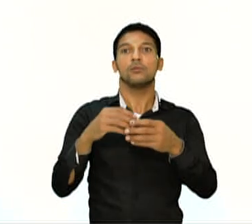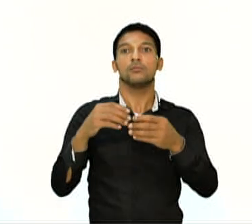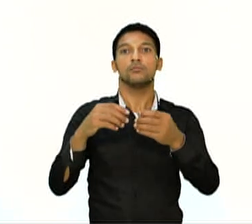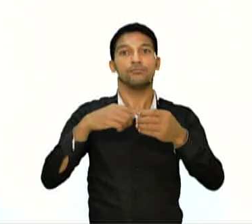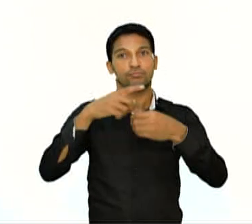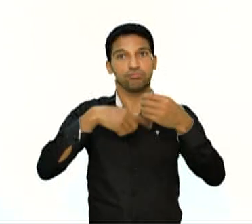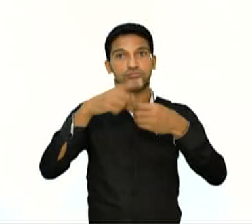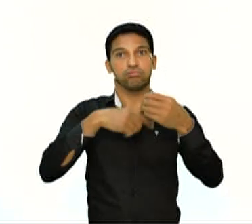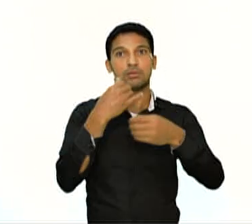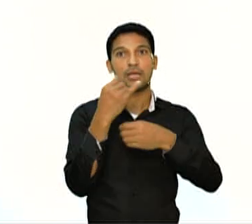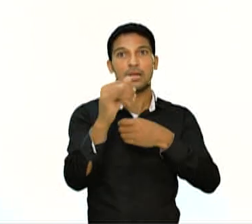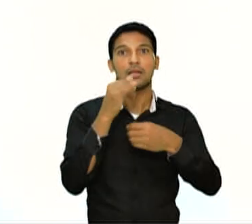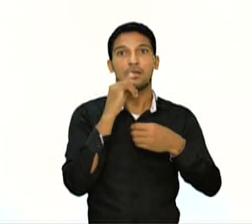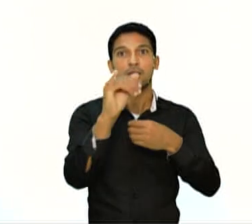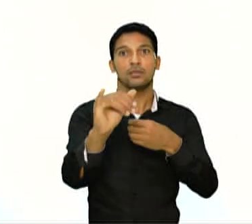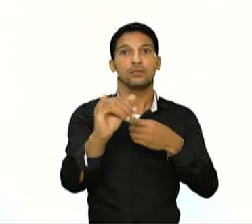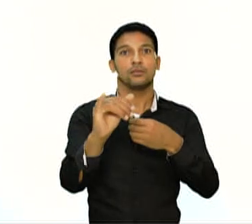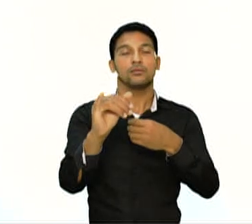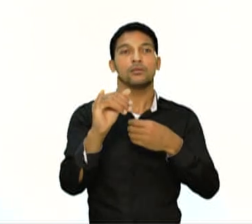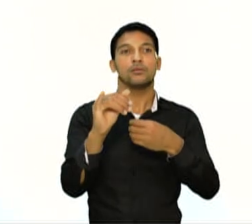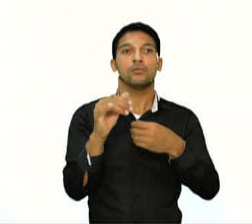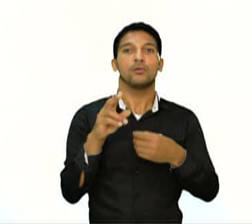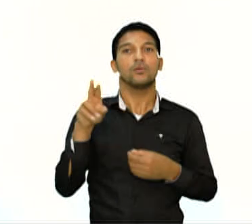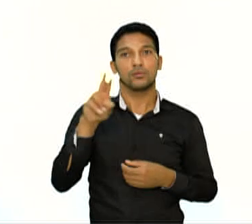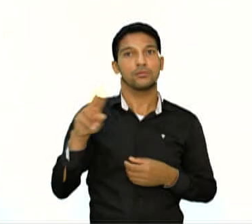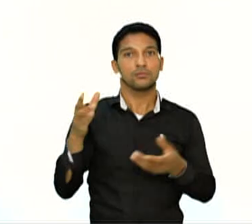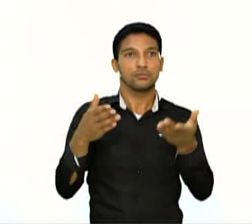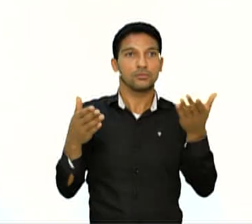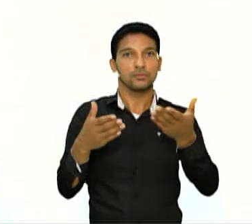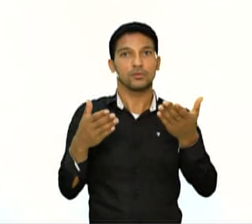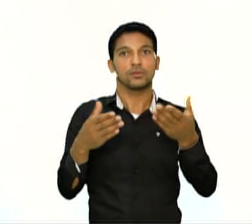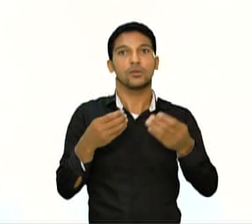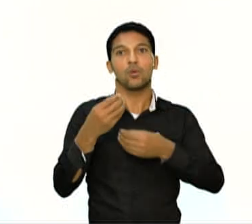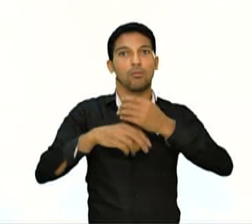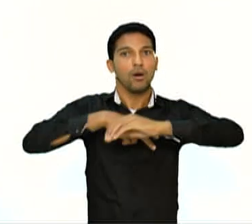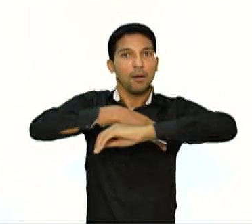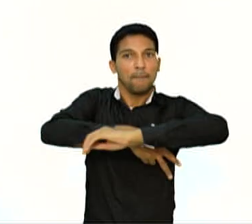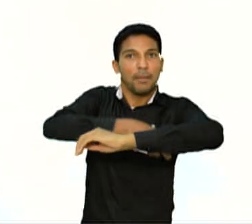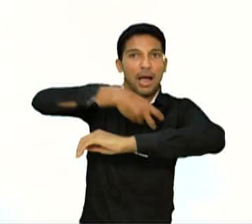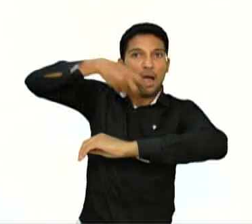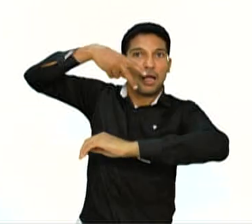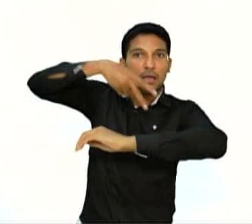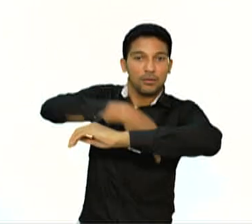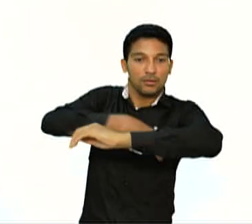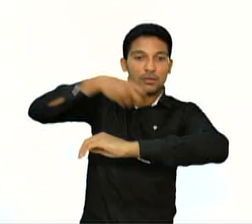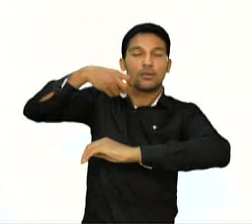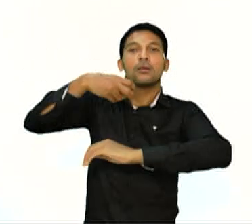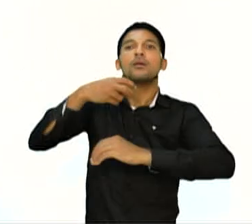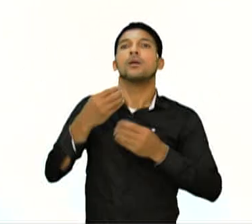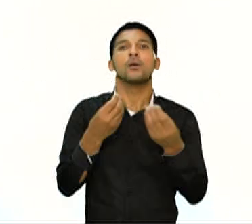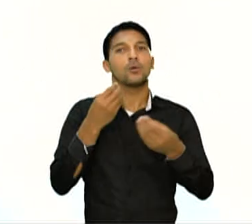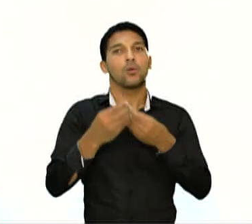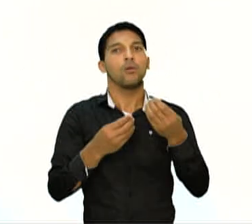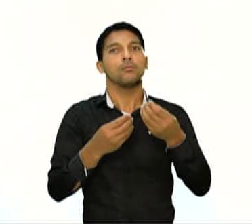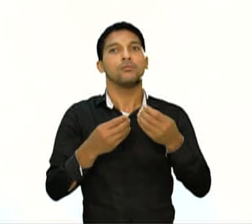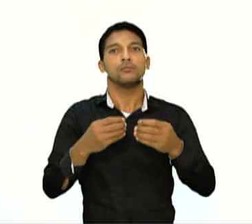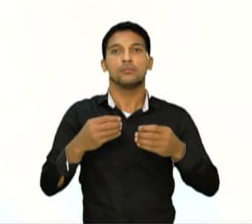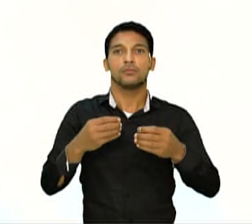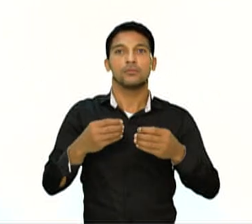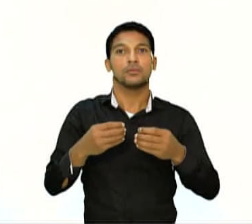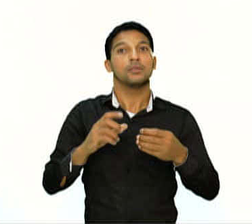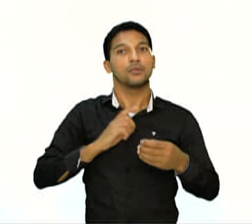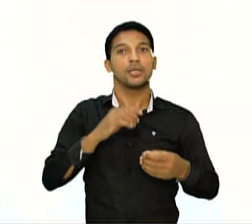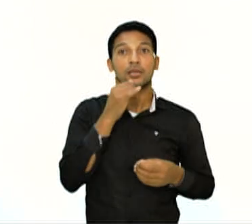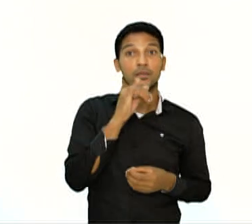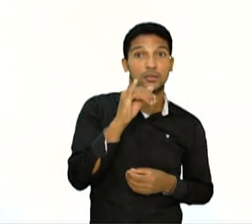várias formas, sendo usual a distinção baseada na possibilidade de renovação desses recursos, renováveis e não